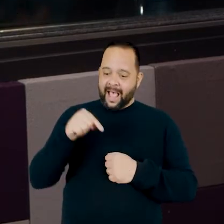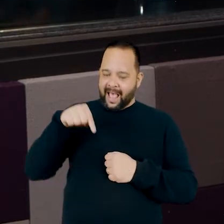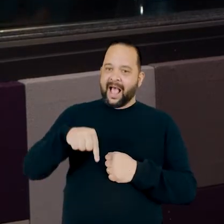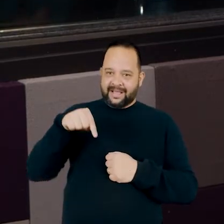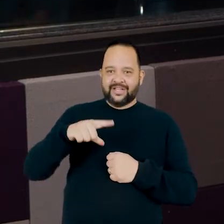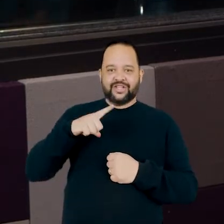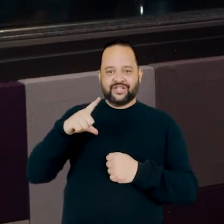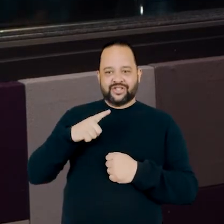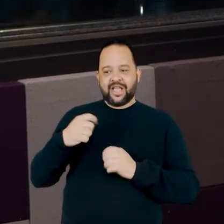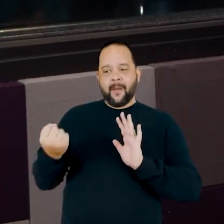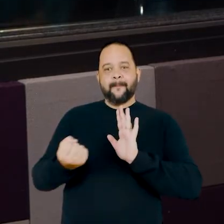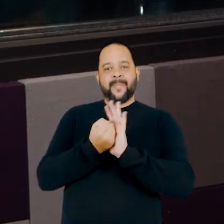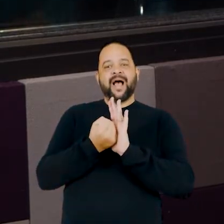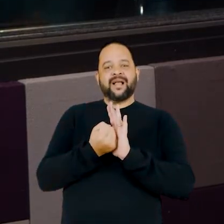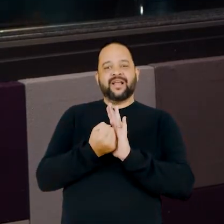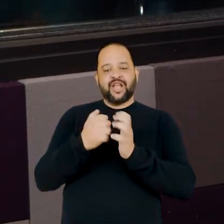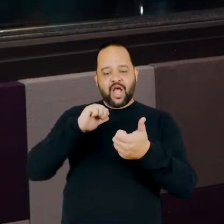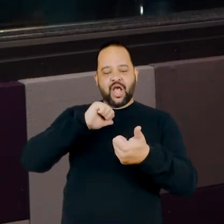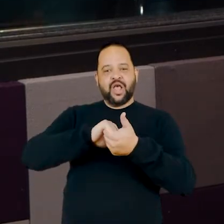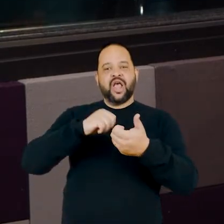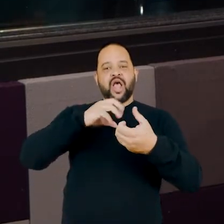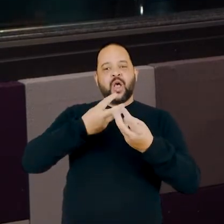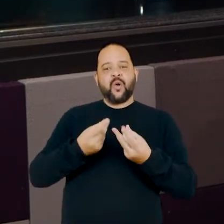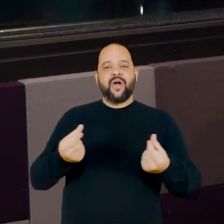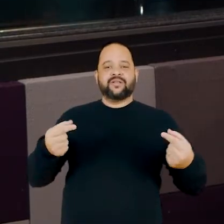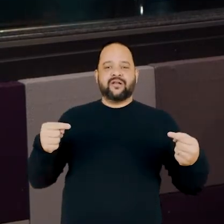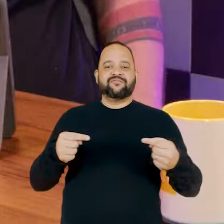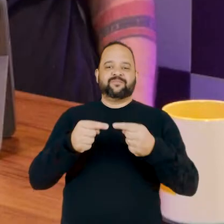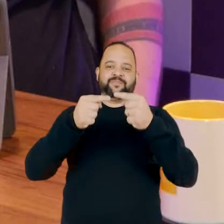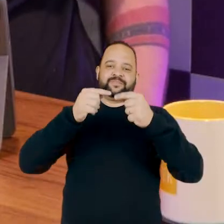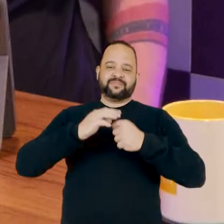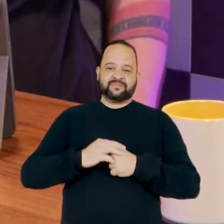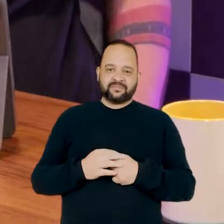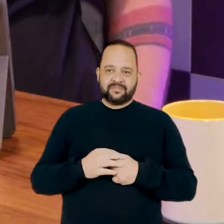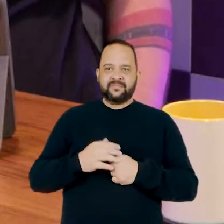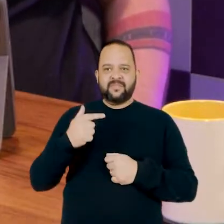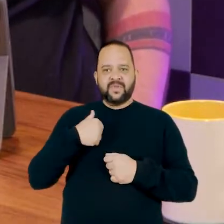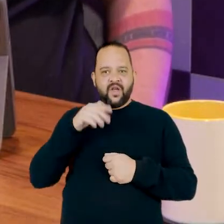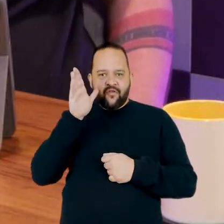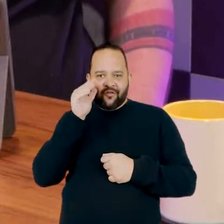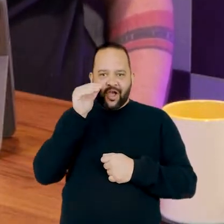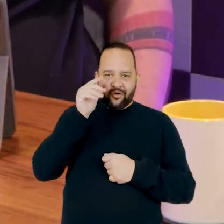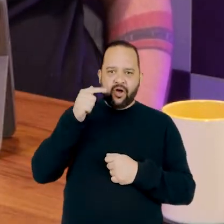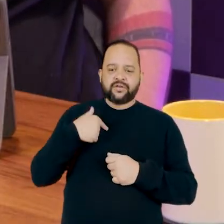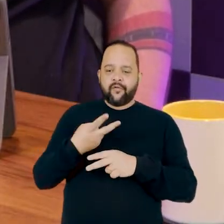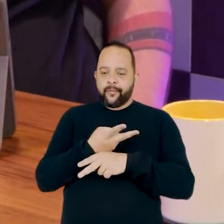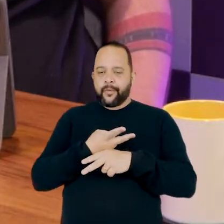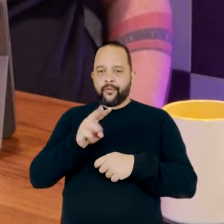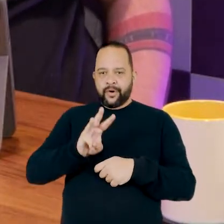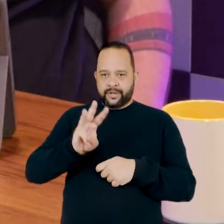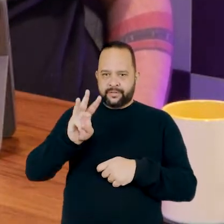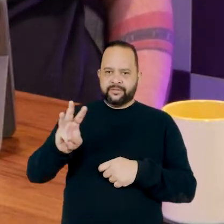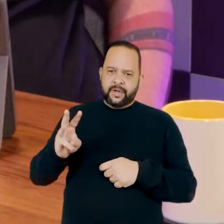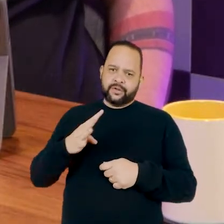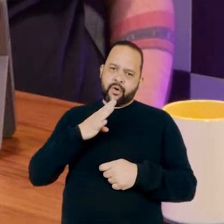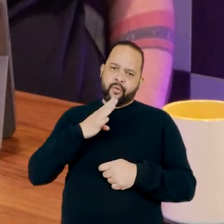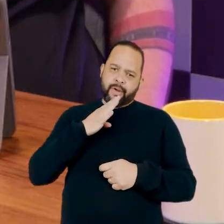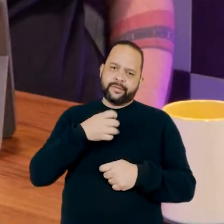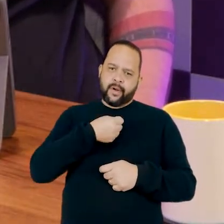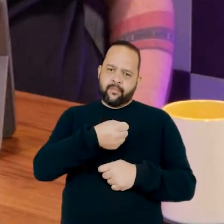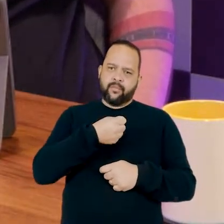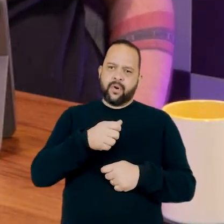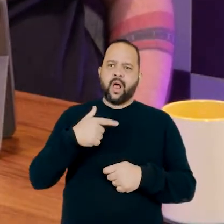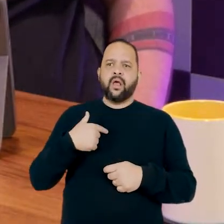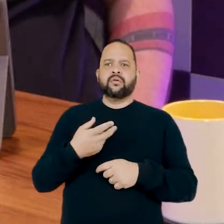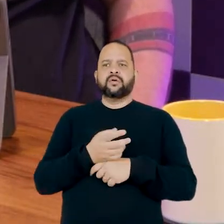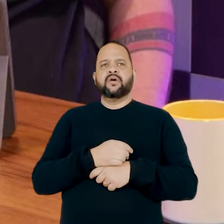Churro, ajuda demais. Sensacional. Não, e eu fiquei curiosa quando eu entrei no site, porque por aqui, né? Trabalhando com os meninos, eu conhecia microfone e tal. Mas eu